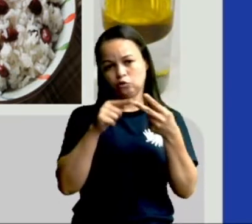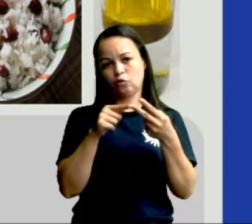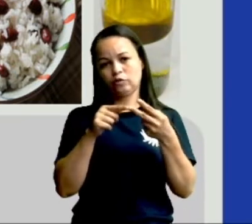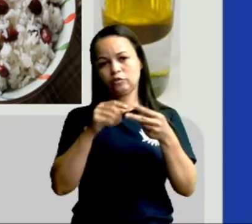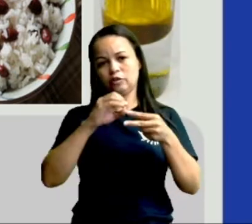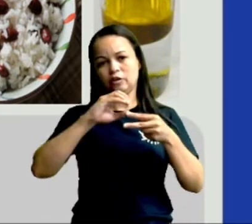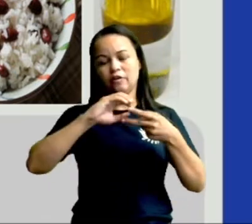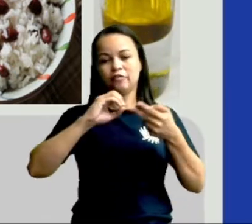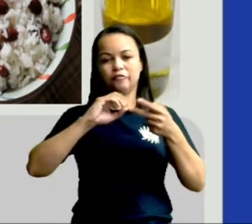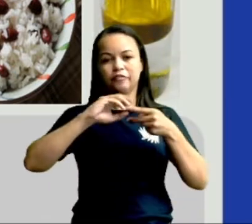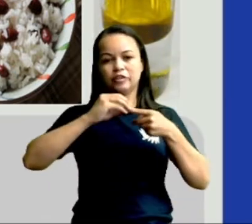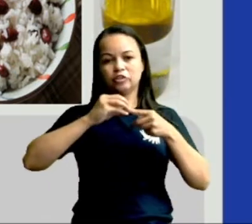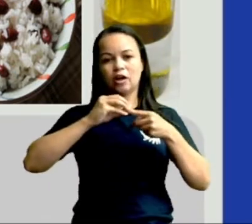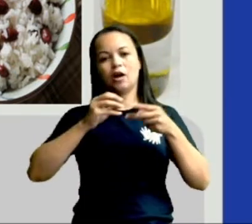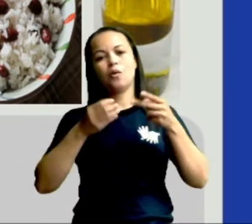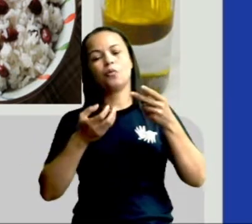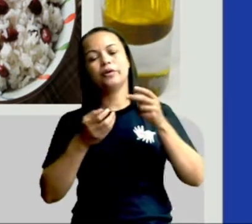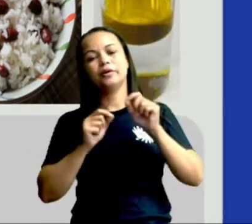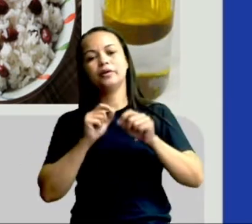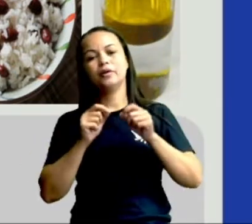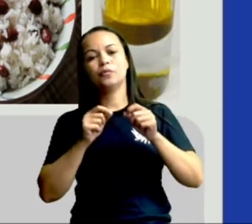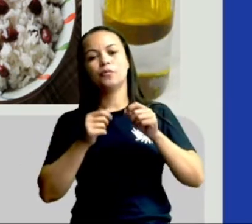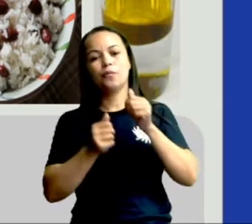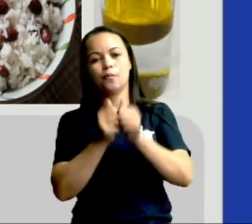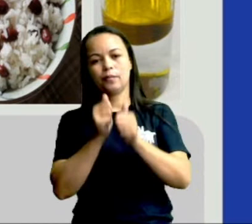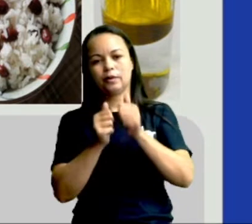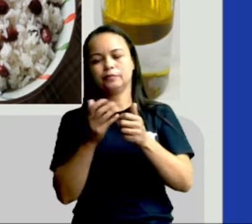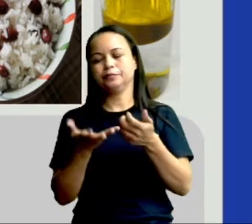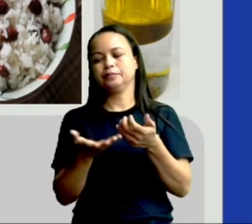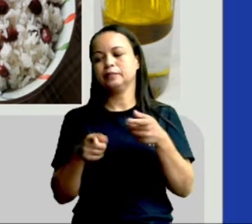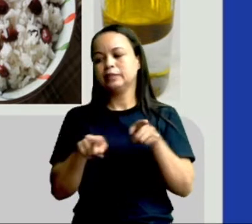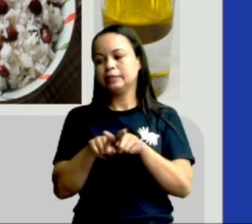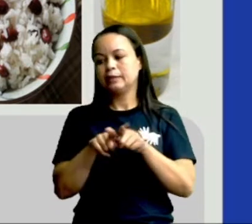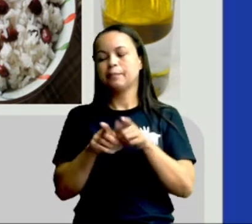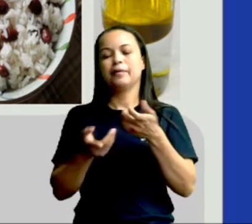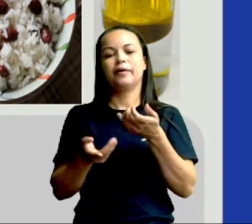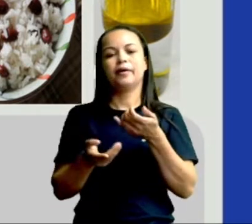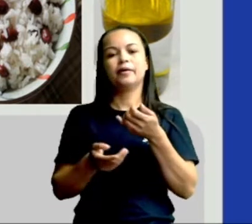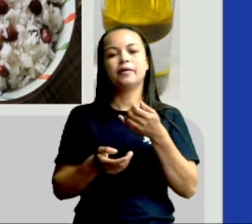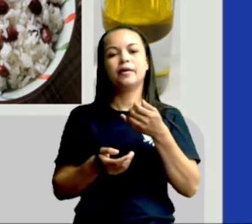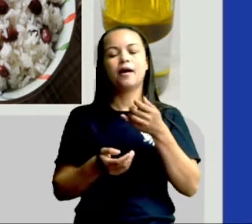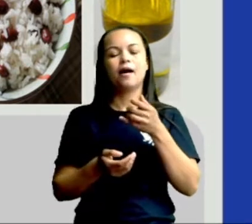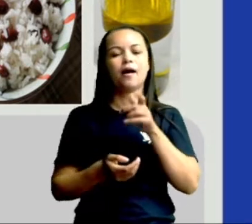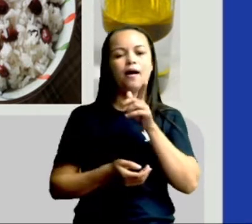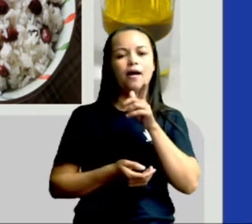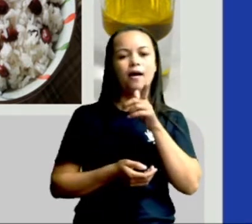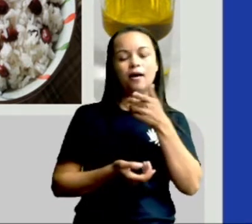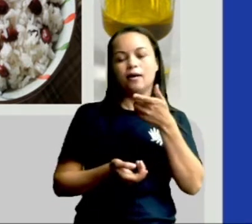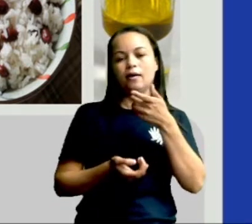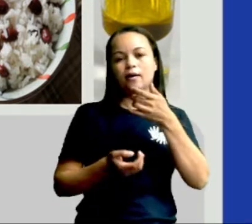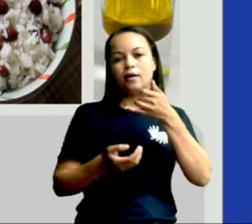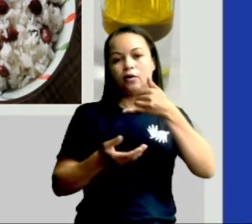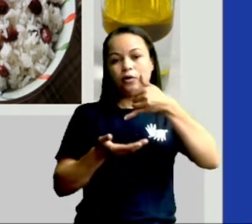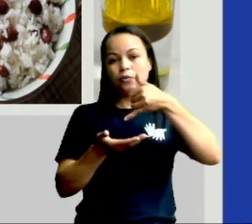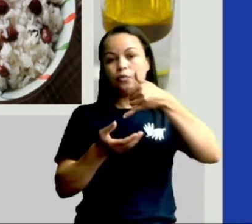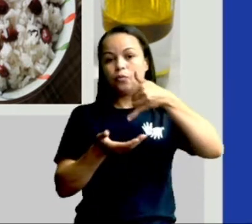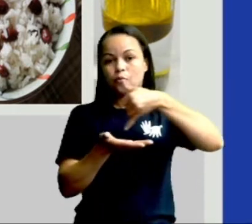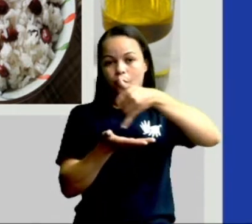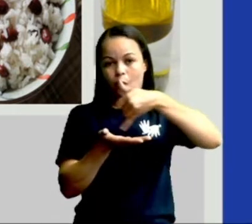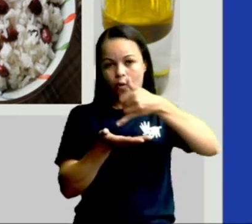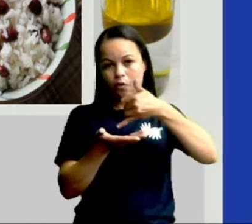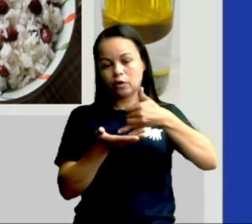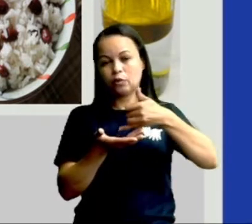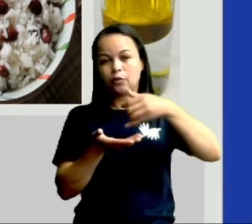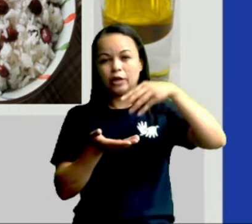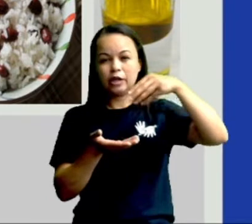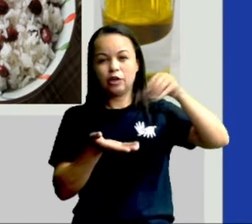na mistura heterogênea do óleo com vinagre, por exemplo, que a gente consegue perceber duas fases. O óleo, o vinagre. Se tivesse